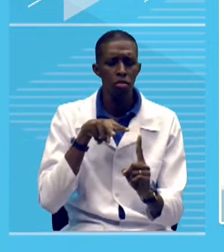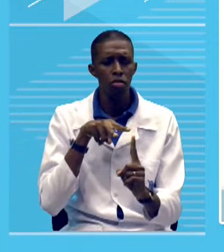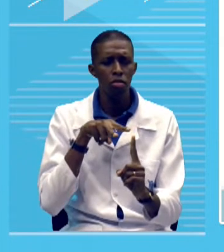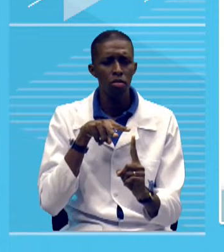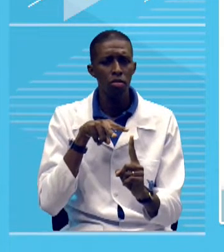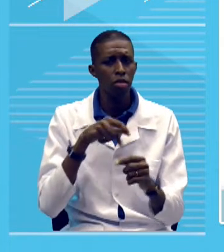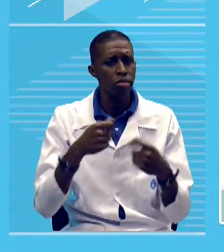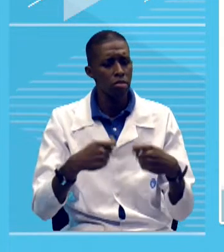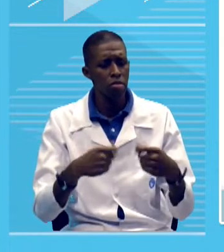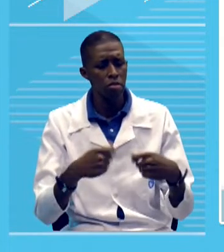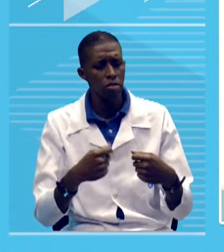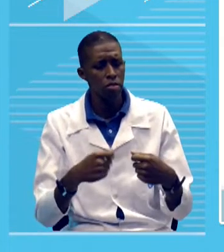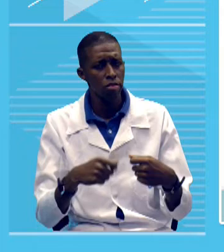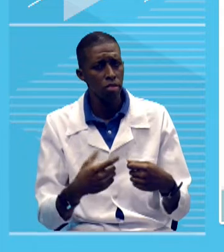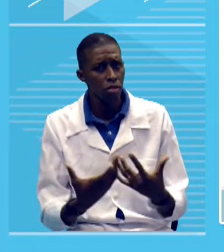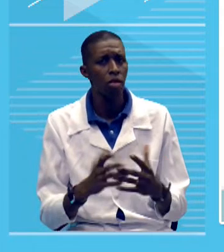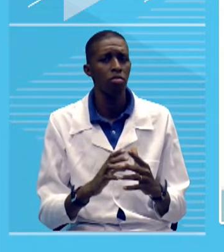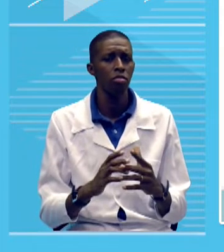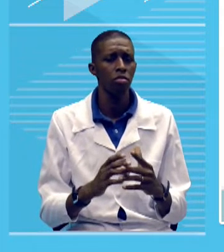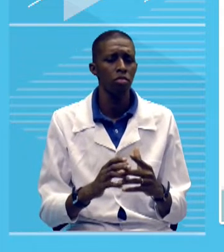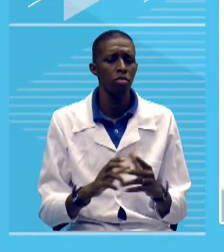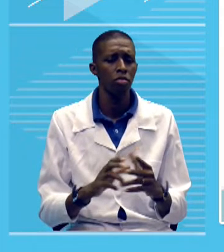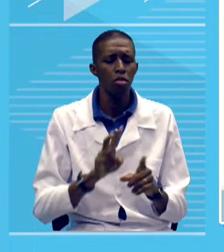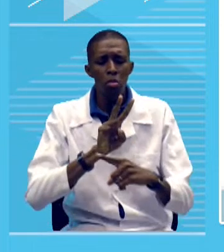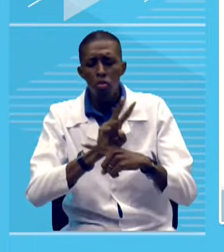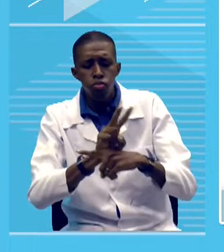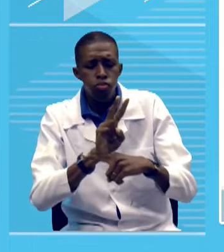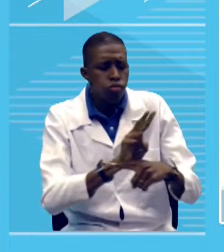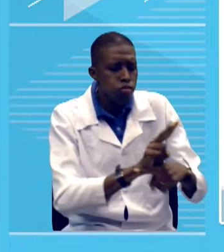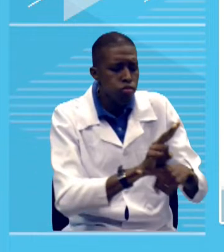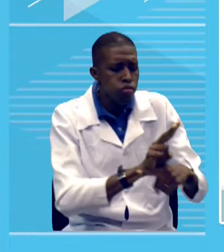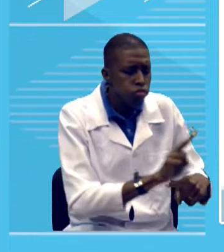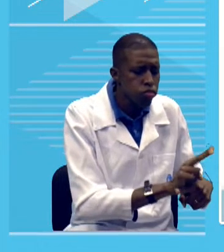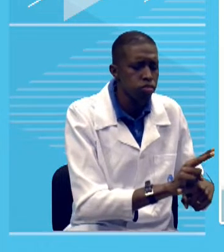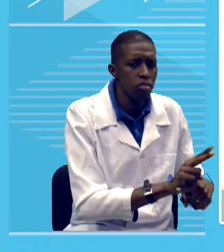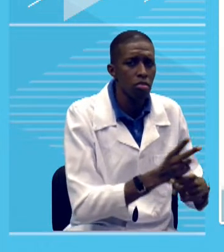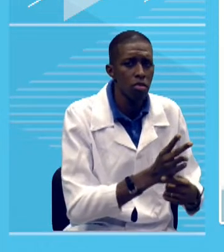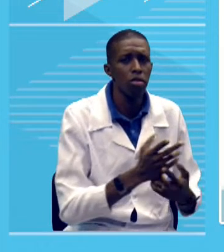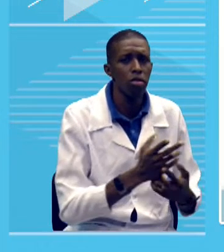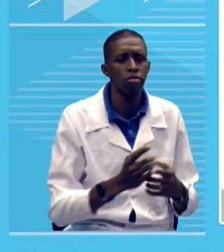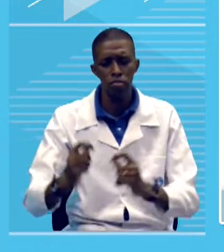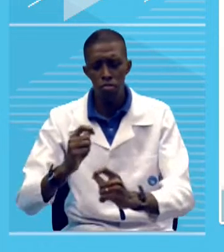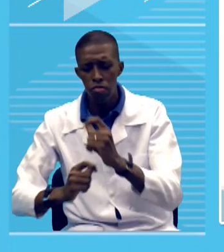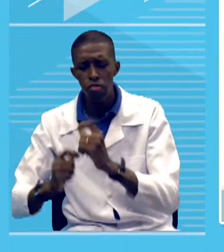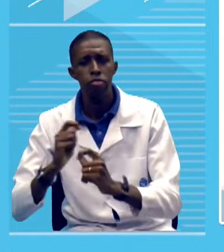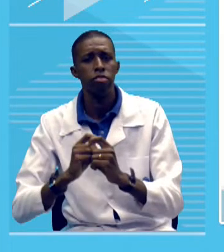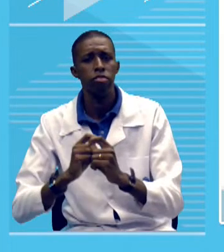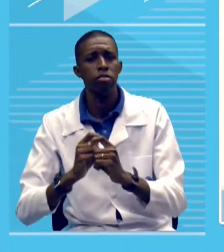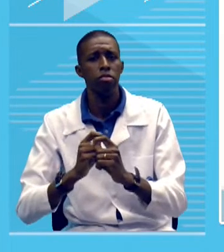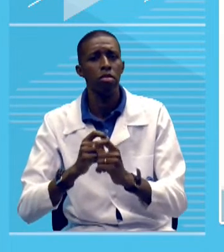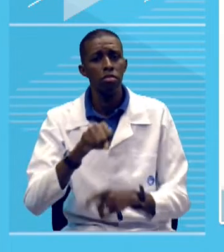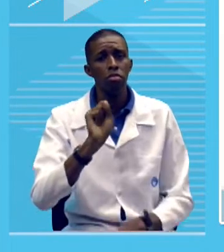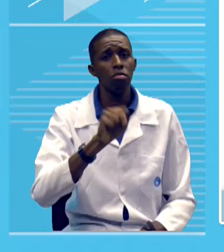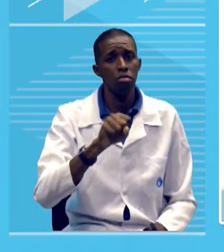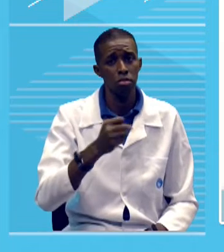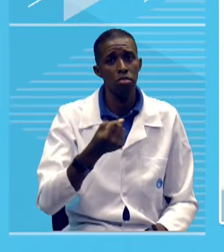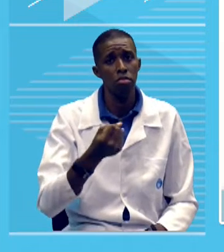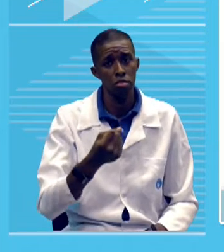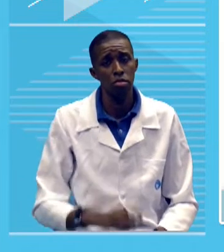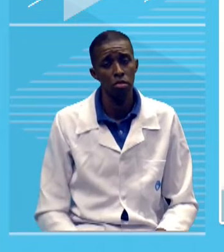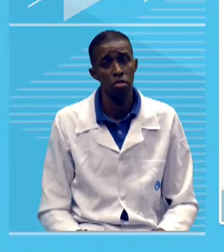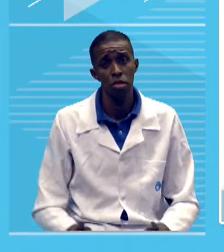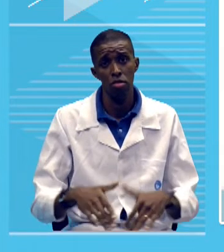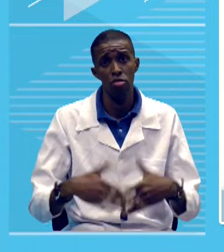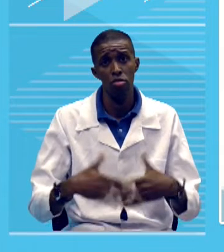buscando centrais e reduzir os riscos ambientais e conservar o meio natural e o nós estamos falando das Nações Unidas